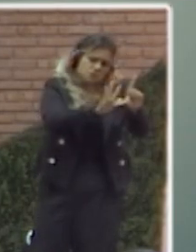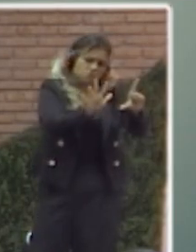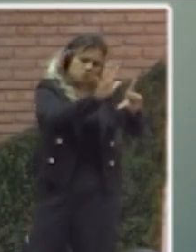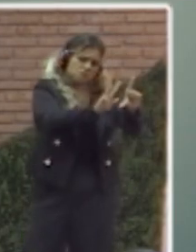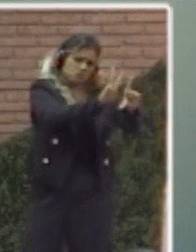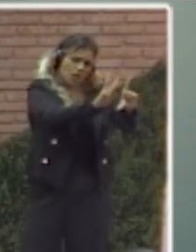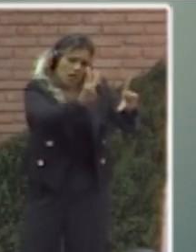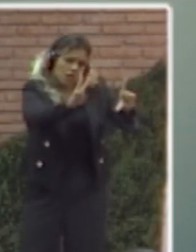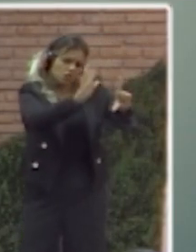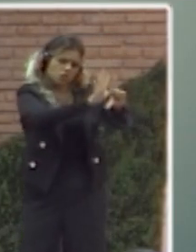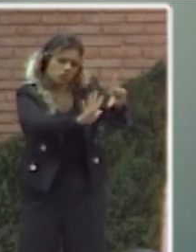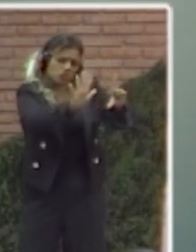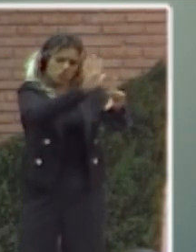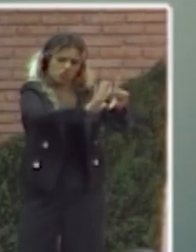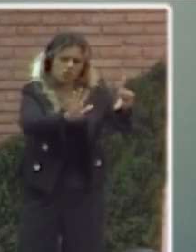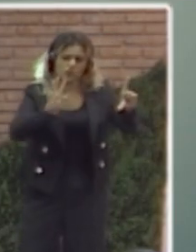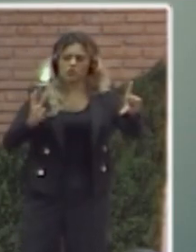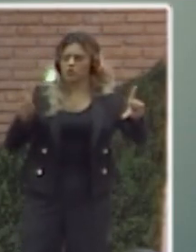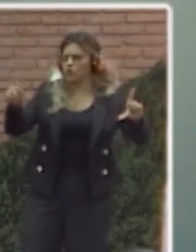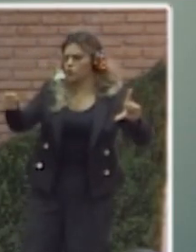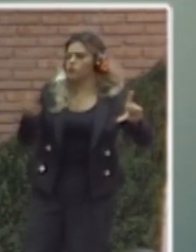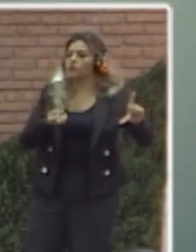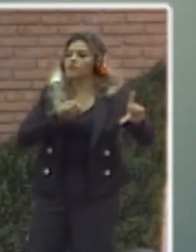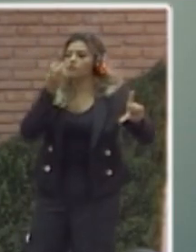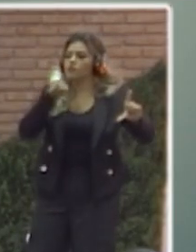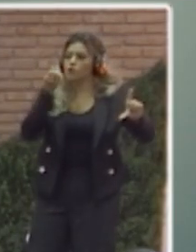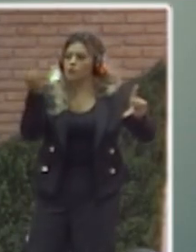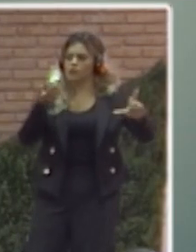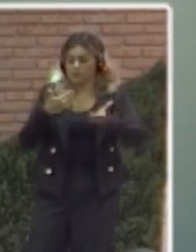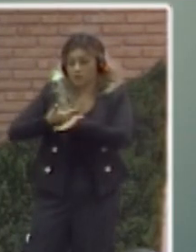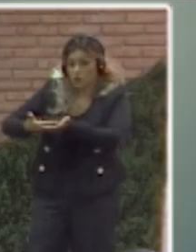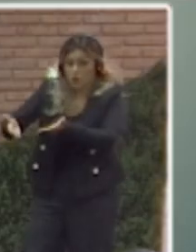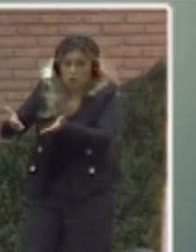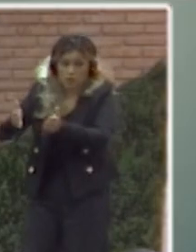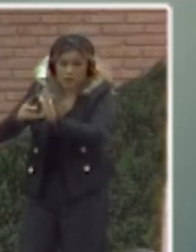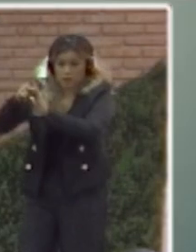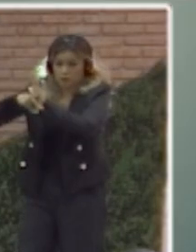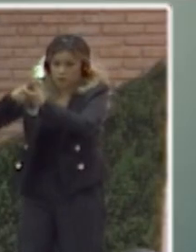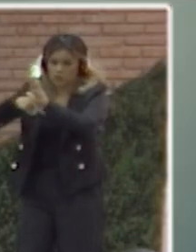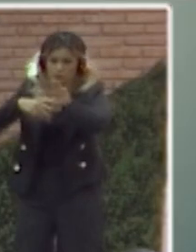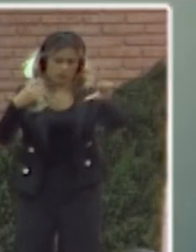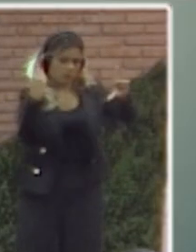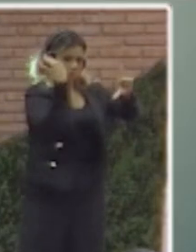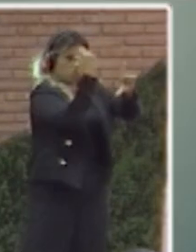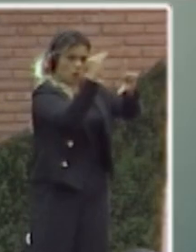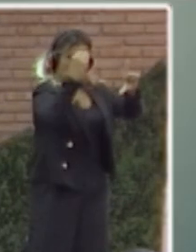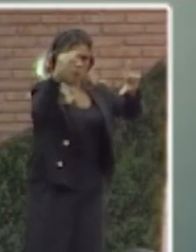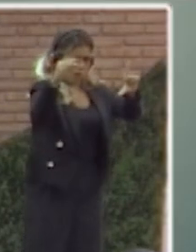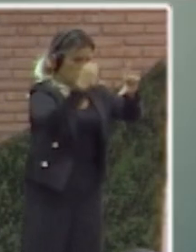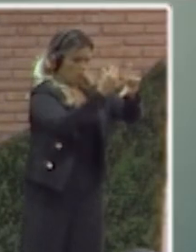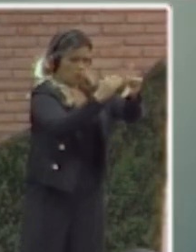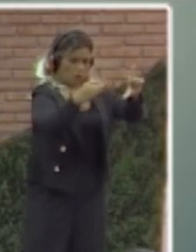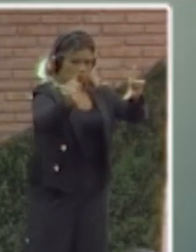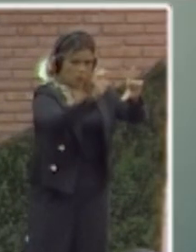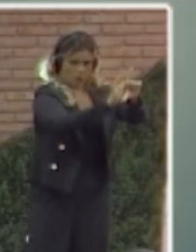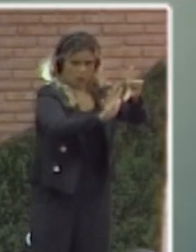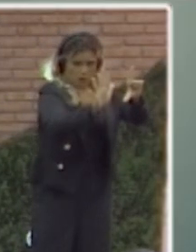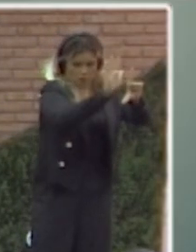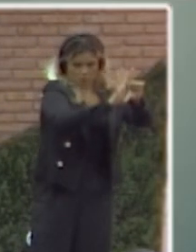plataforma digital em que a gente coloca informações iniciais do projeto. Essas informações iniciais do